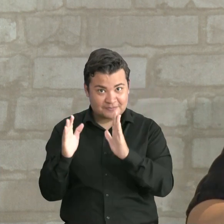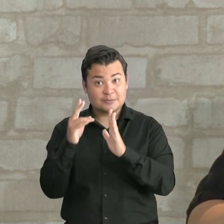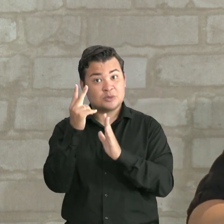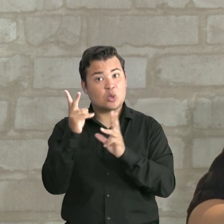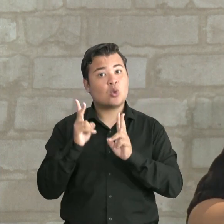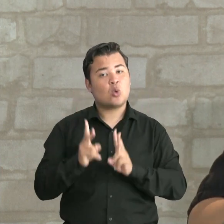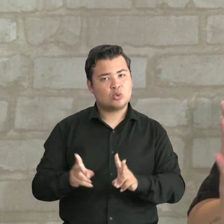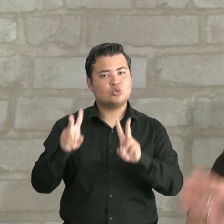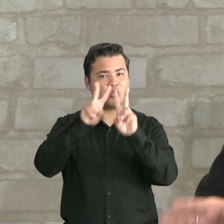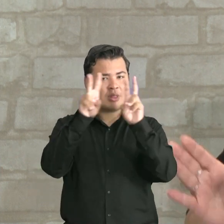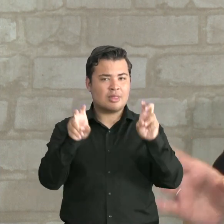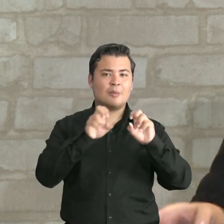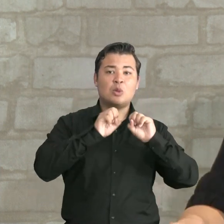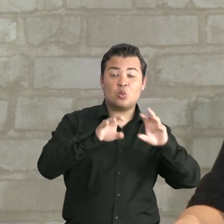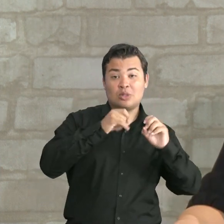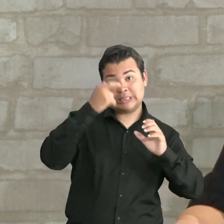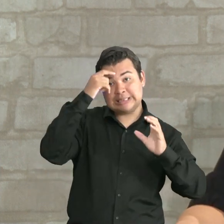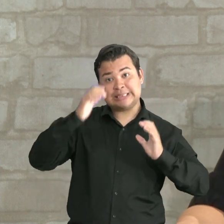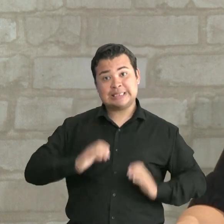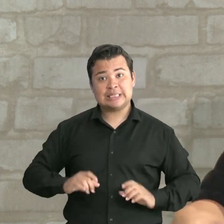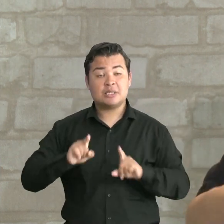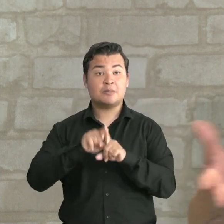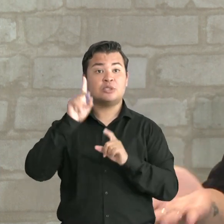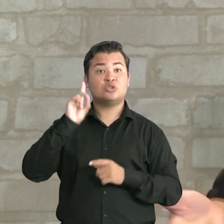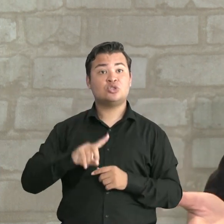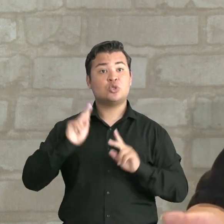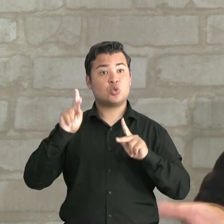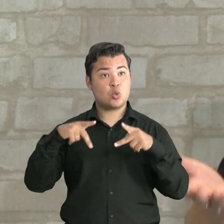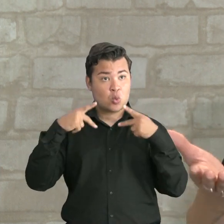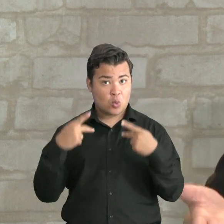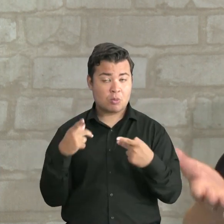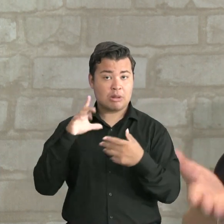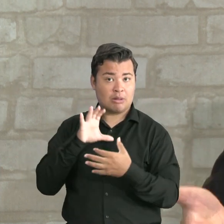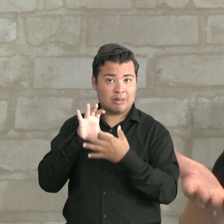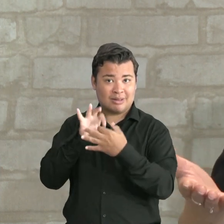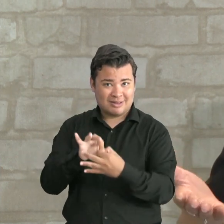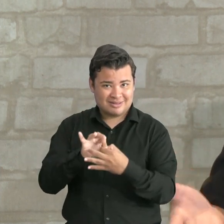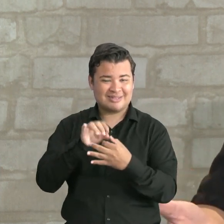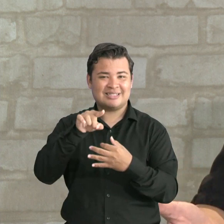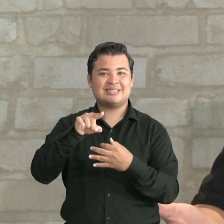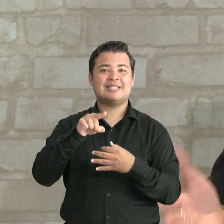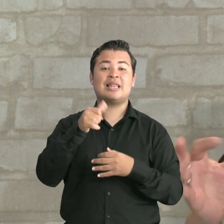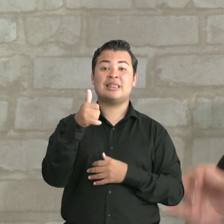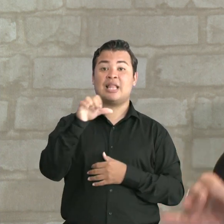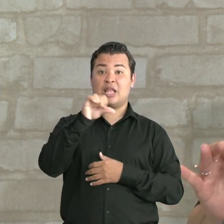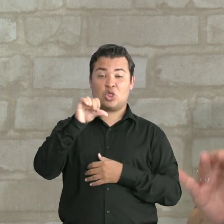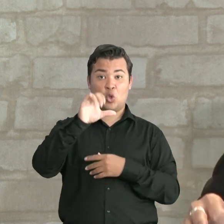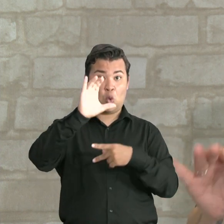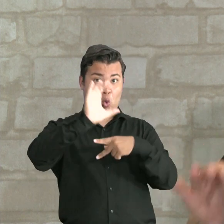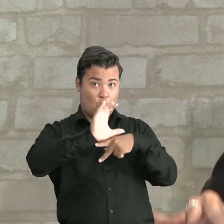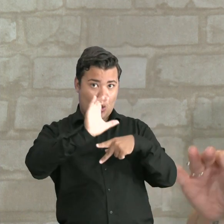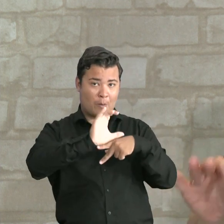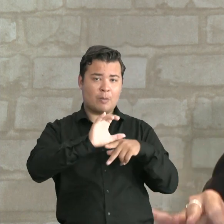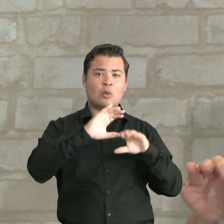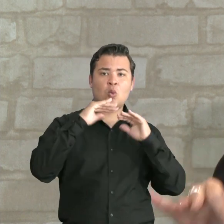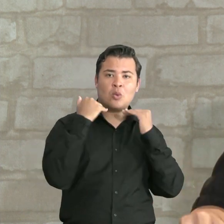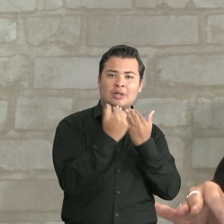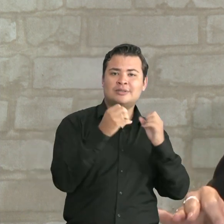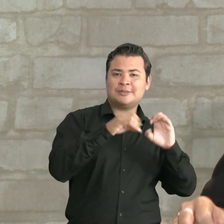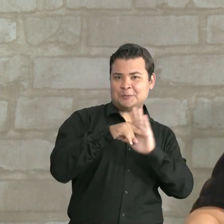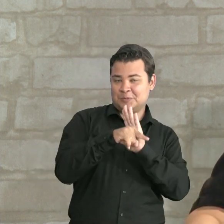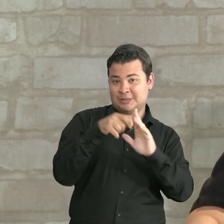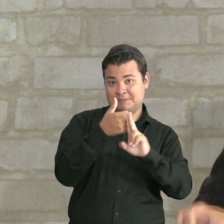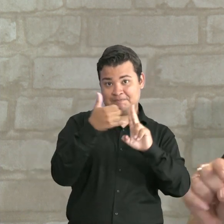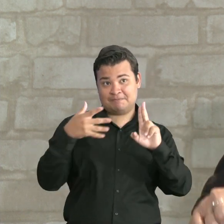de educação, cidadania e direitos humanos dentro da temática do 19º COMPEX, o Congresso de Ensino, Pesquisa e Extensão